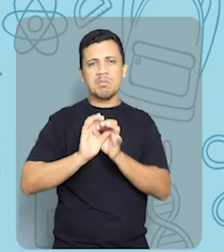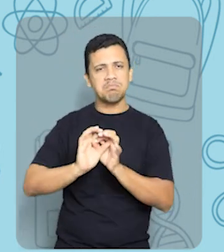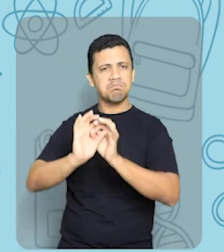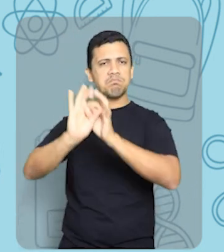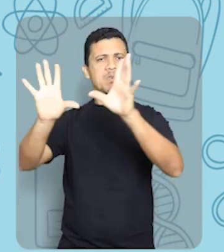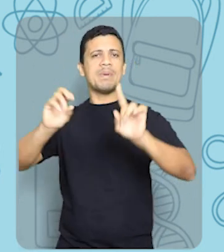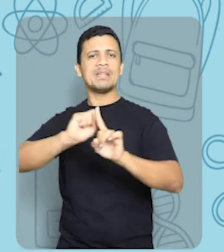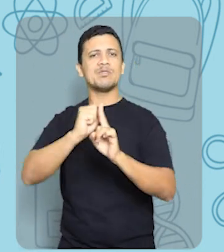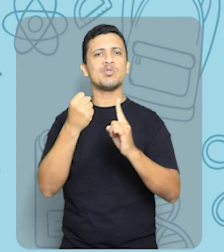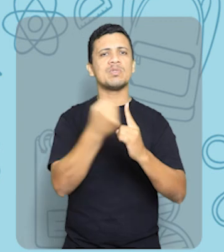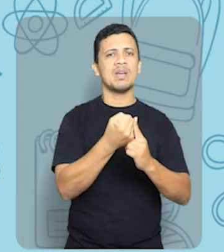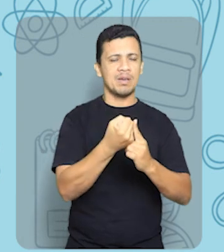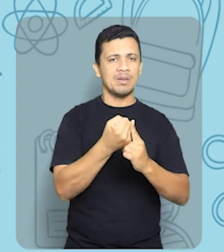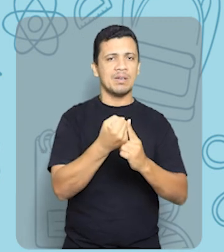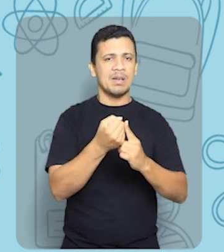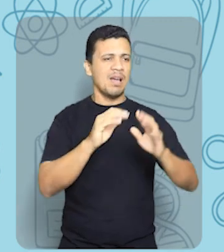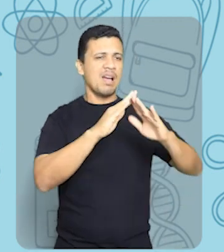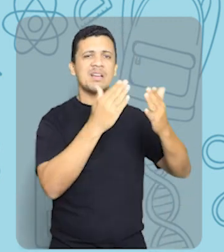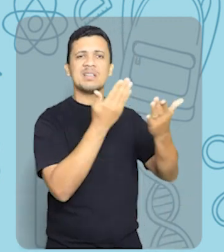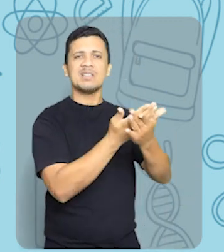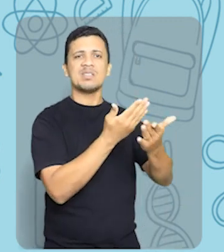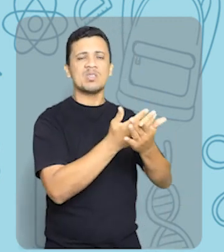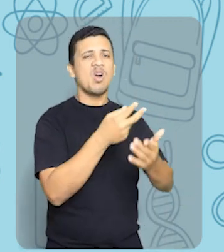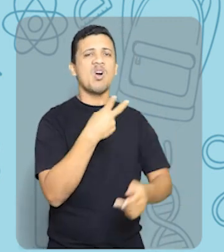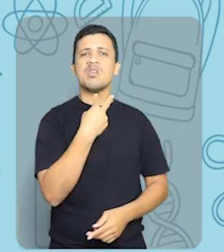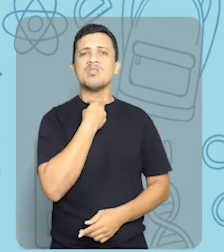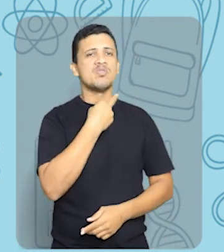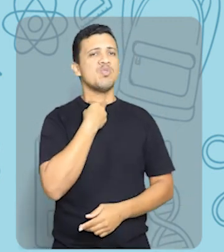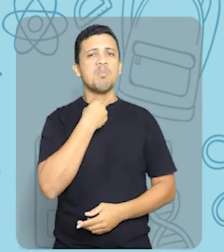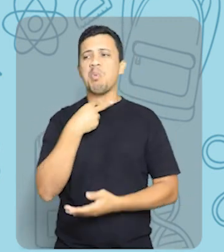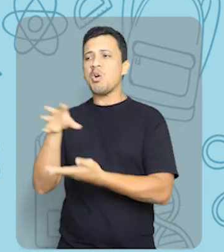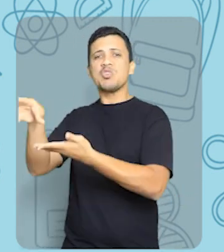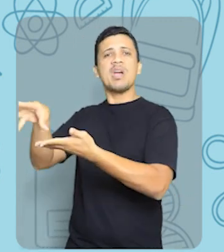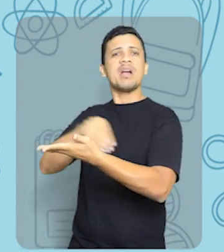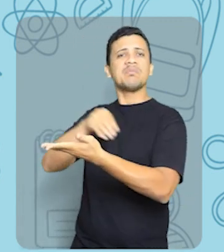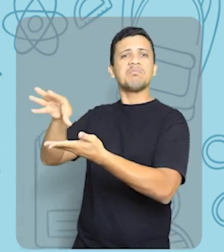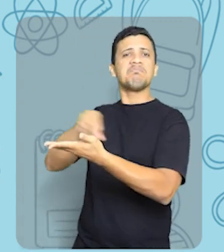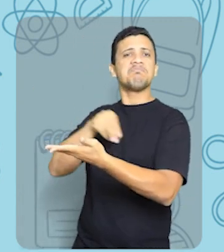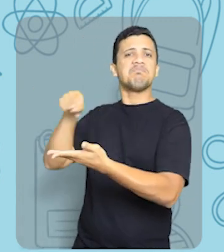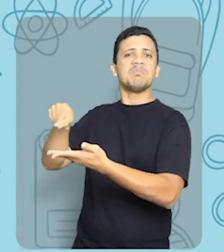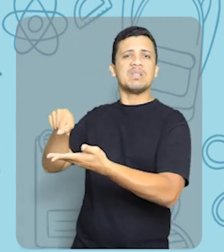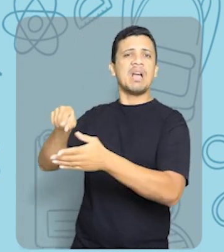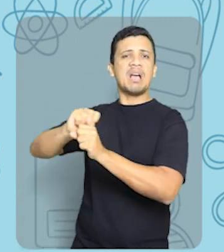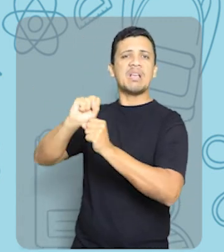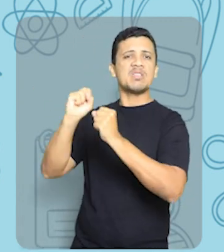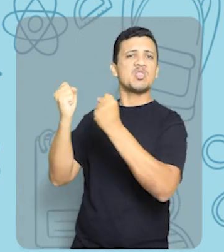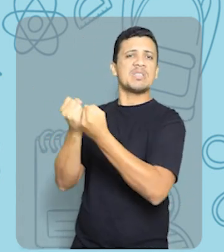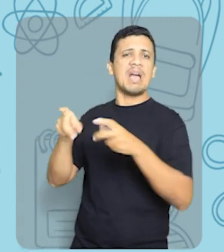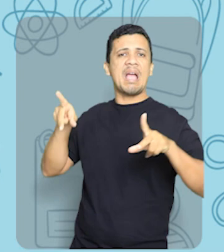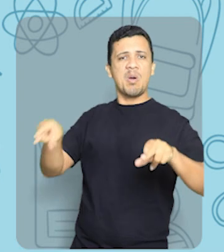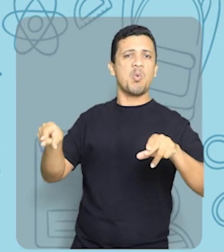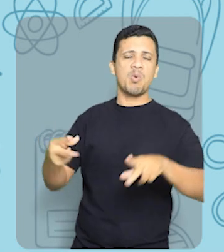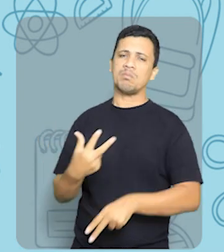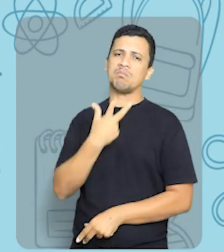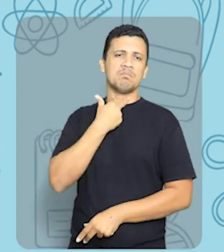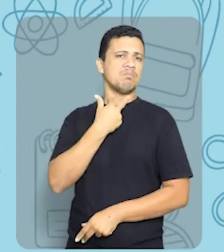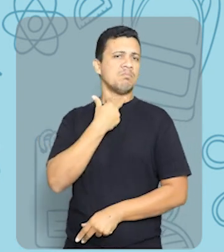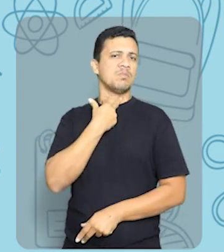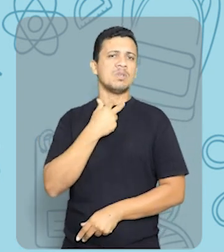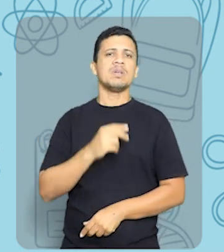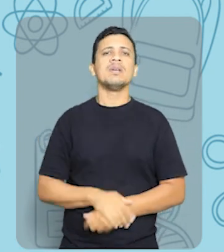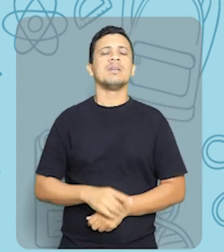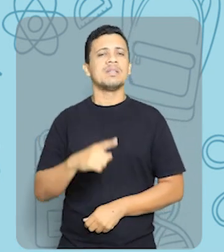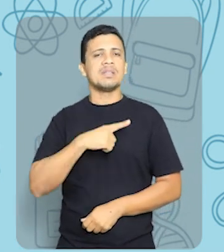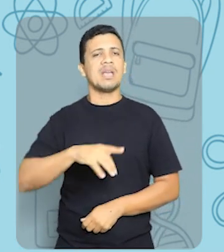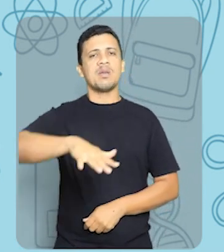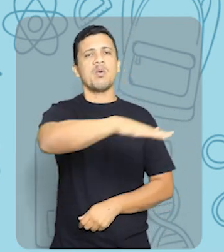defendendo que ela deixasse de reproduzir os mecanismos de exclusão da sociedade, tornando-se assim